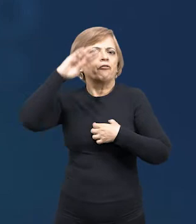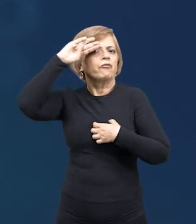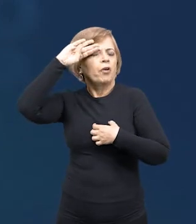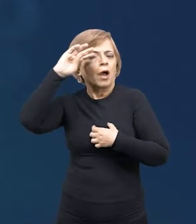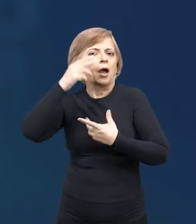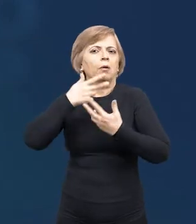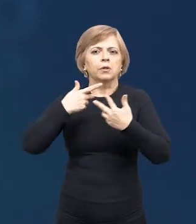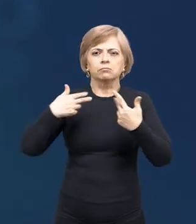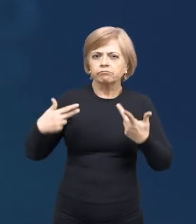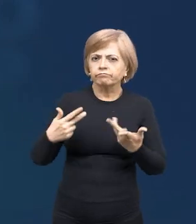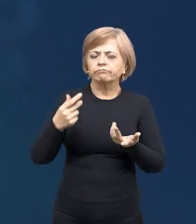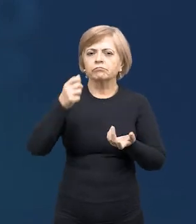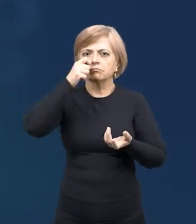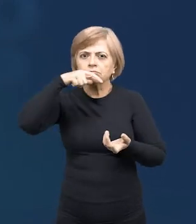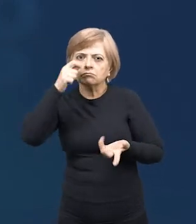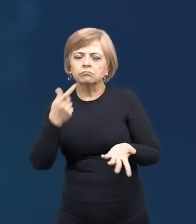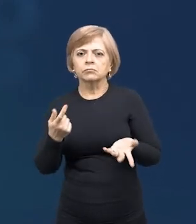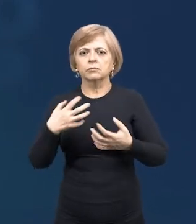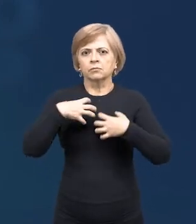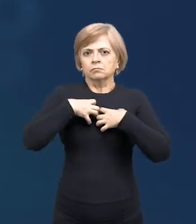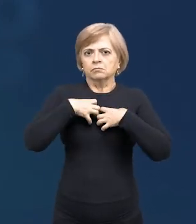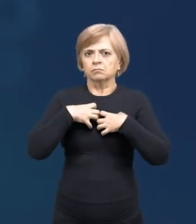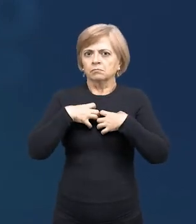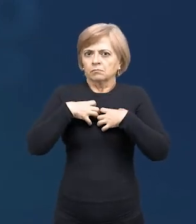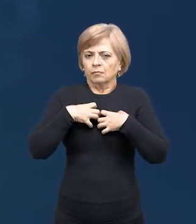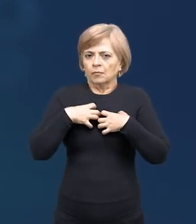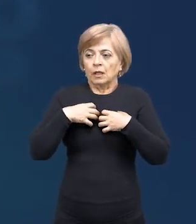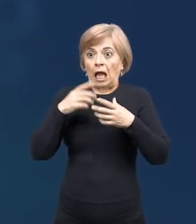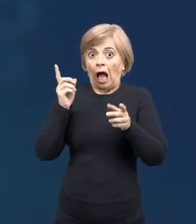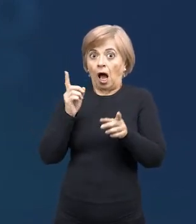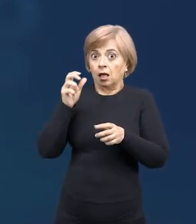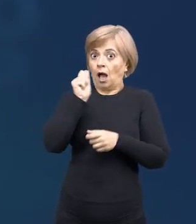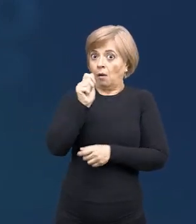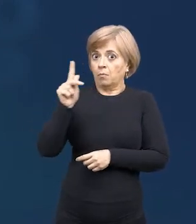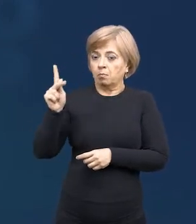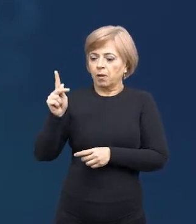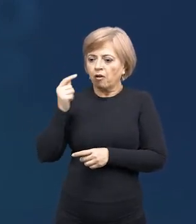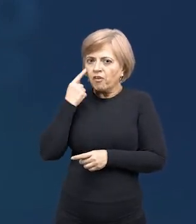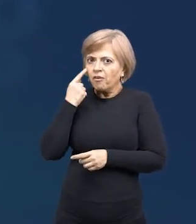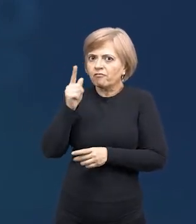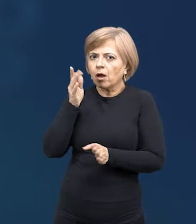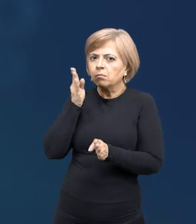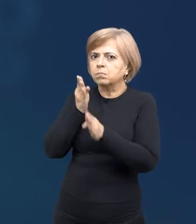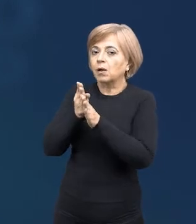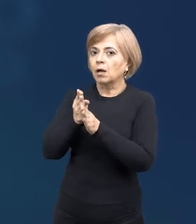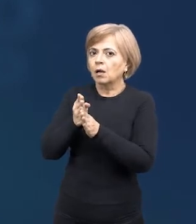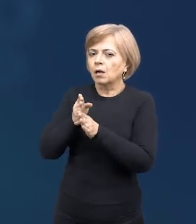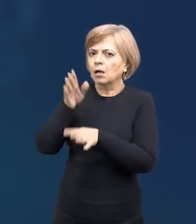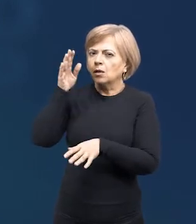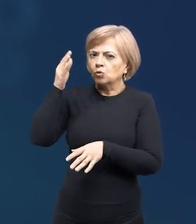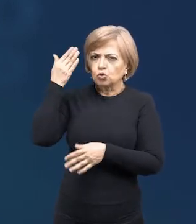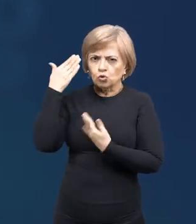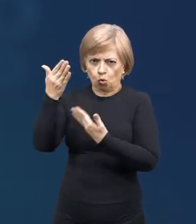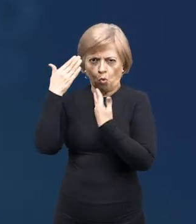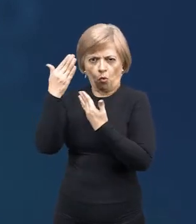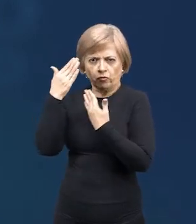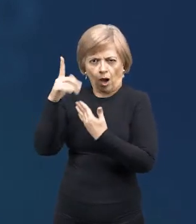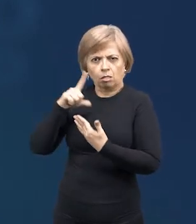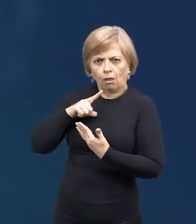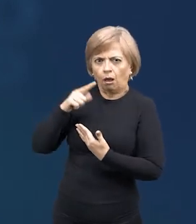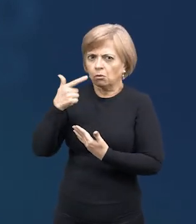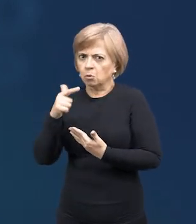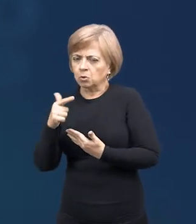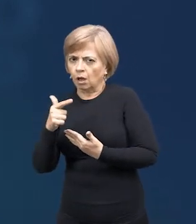E assim o Núcleo de Saúde Ocupacional pode identificar os casos suspeitos, os casos confirmados, os casos descartados, e